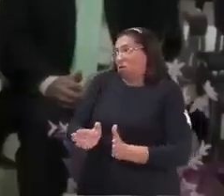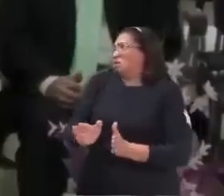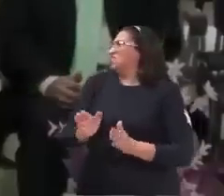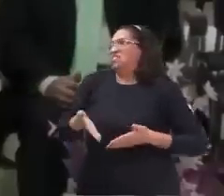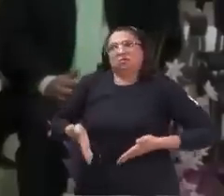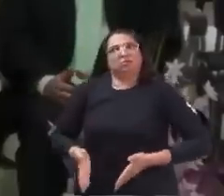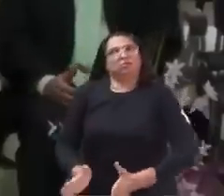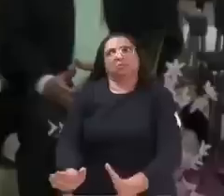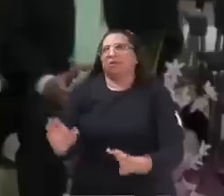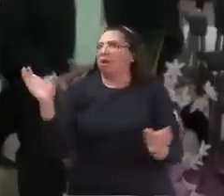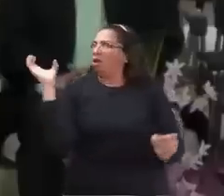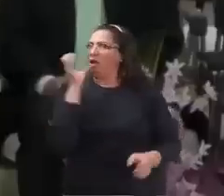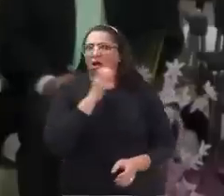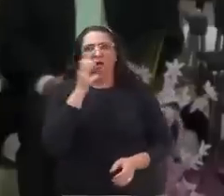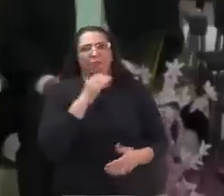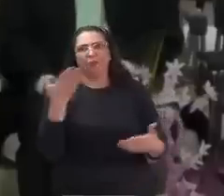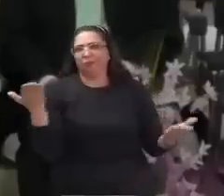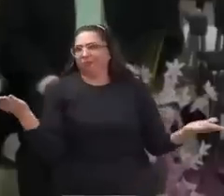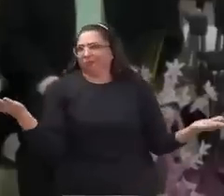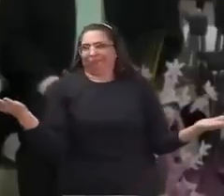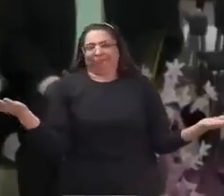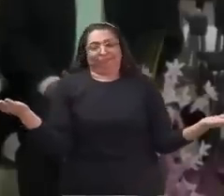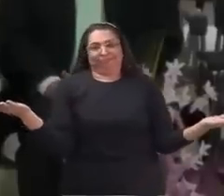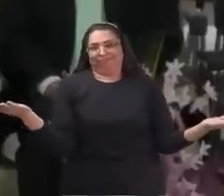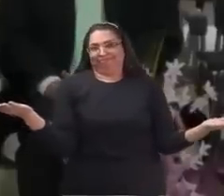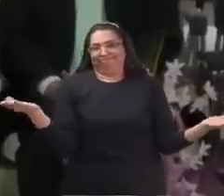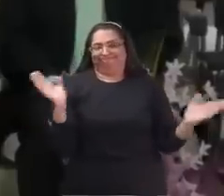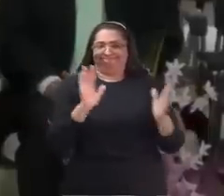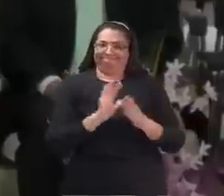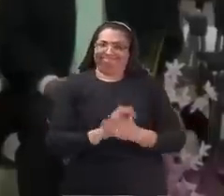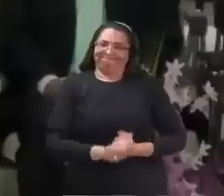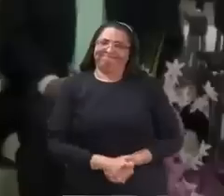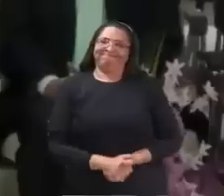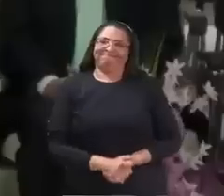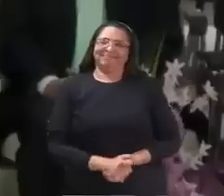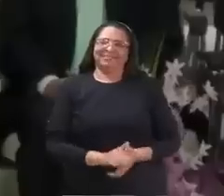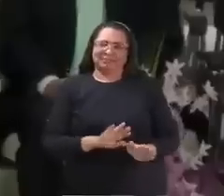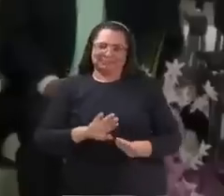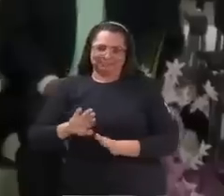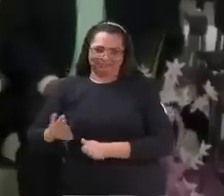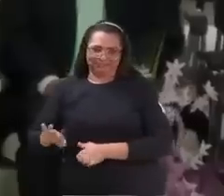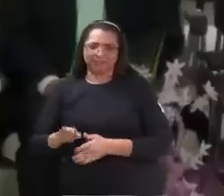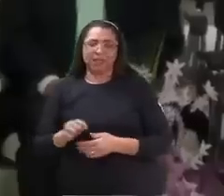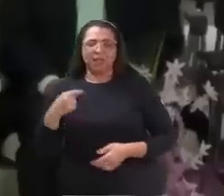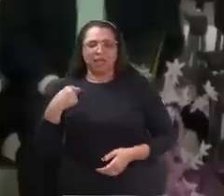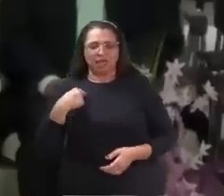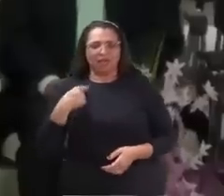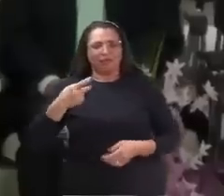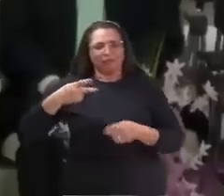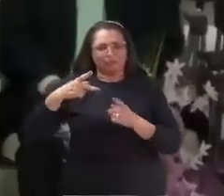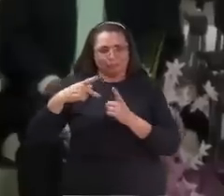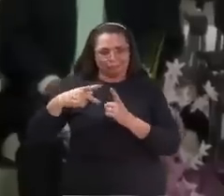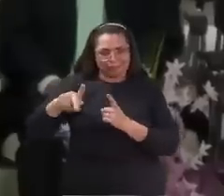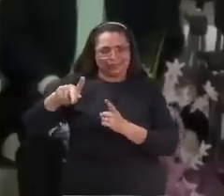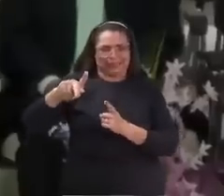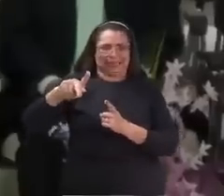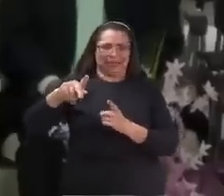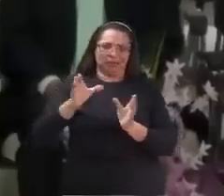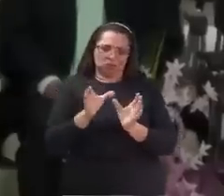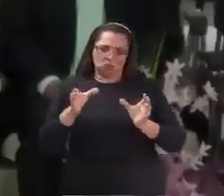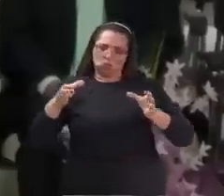Outro dia, eu já falei isso, só para dar sentido. Eu estava pregando, fui pregar num congresso de círculo de oração, mais 8 mil